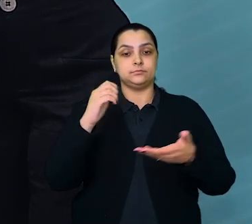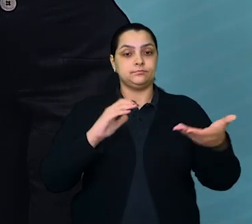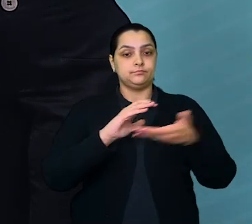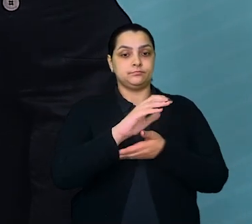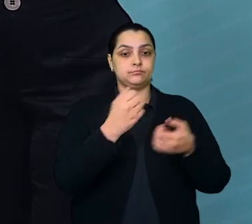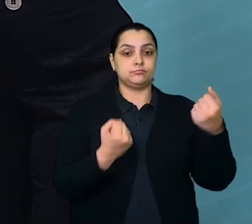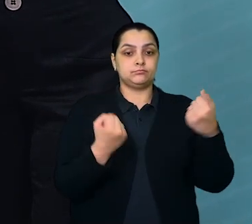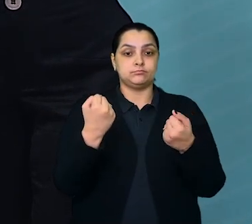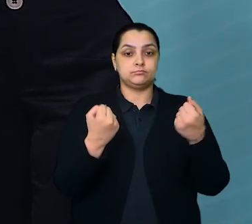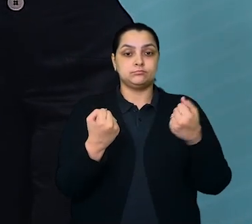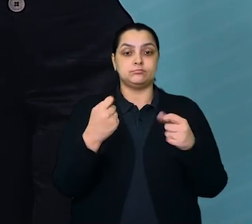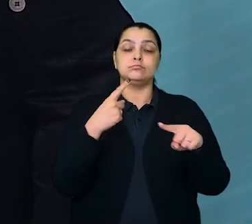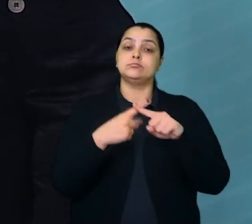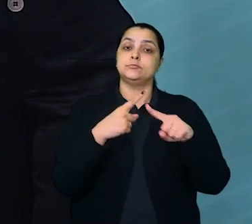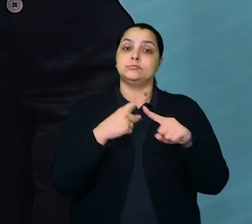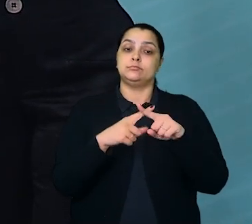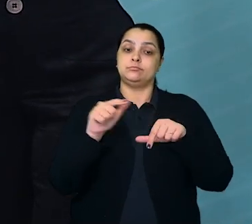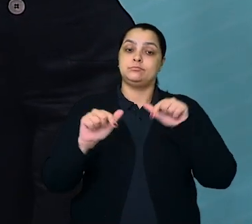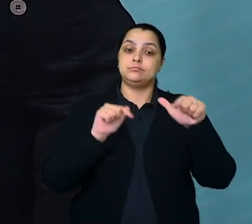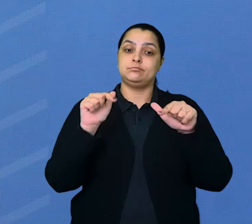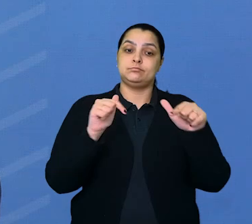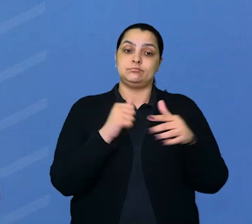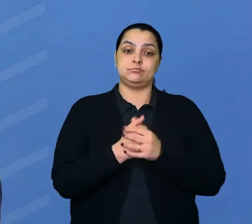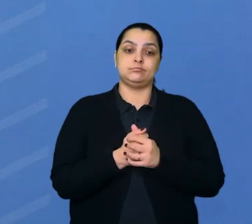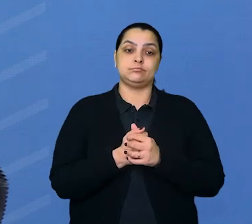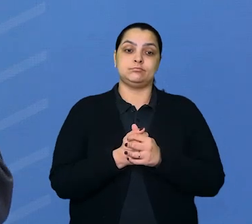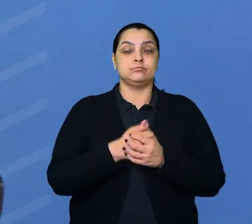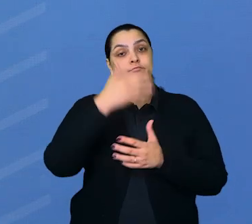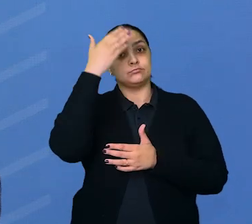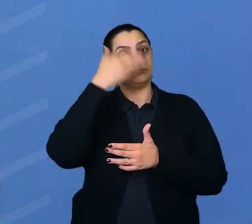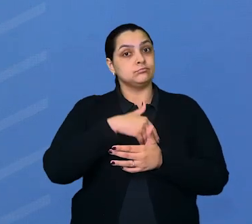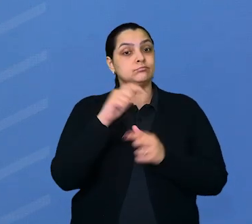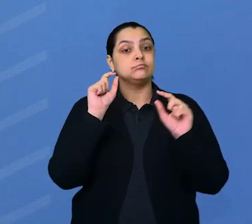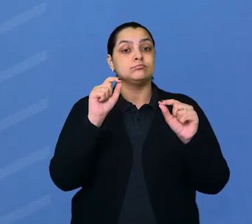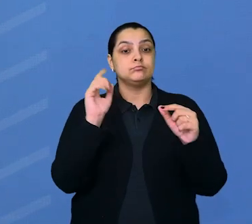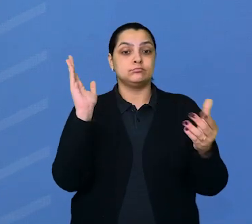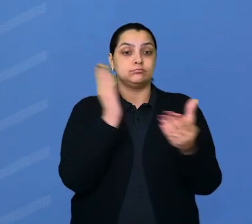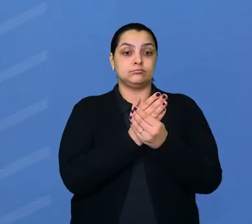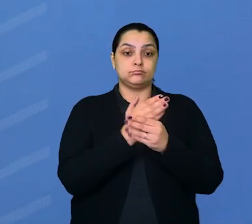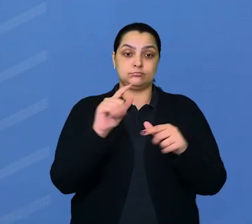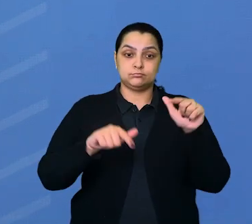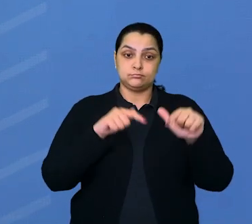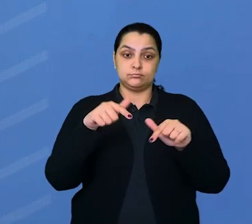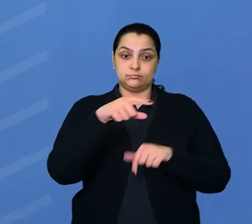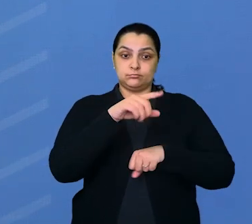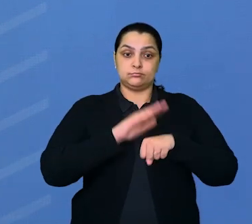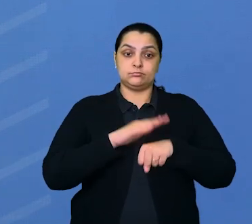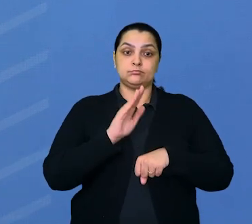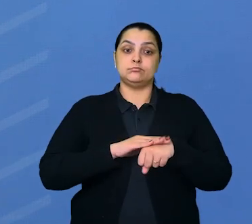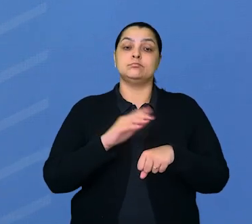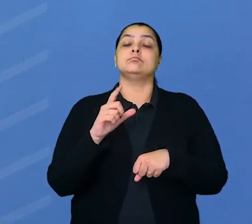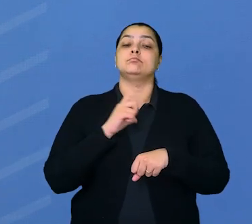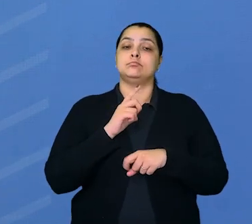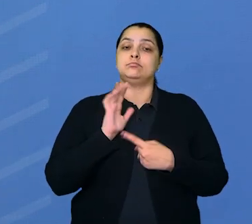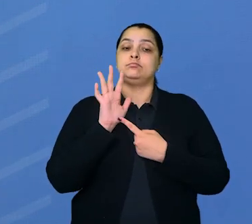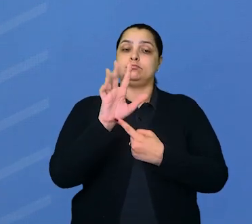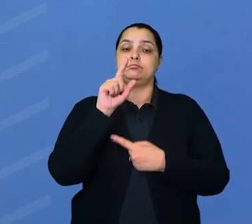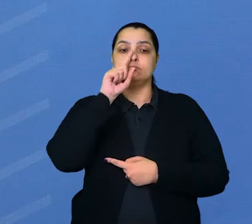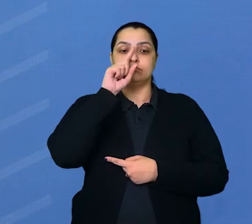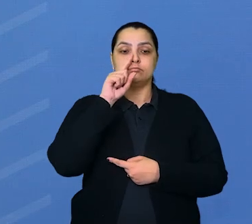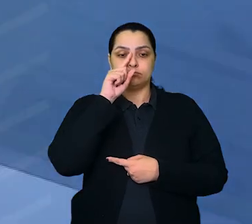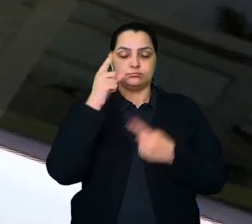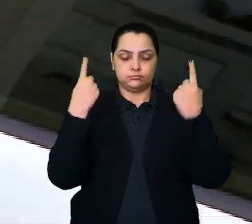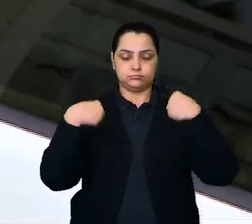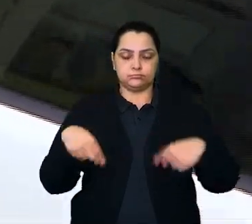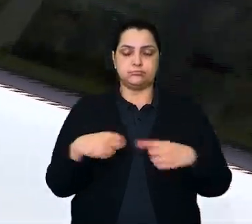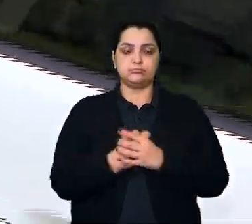um motorista que ficou incapacitado para o trabalho. Ficou comprovado no processo que as atividades desenvolvidas apresentavam risco